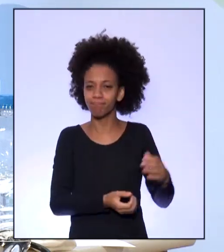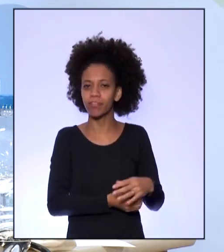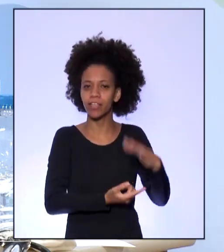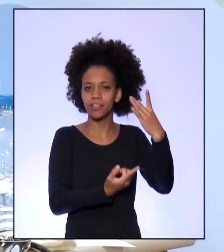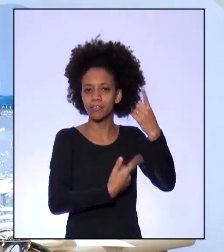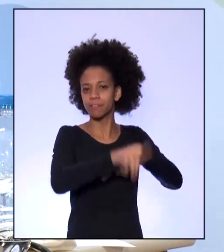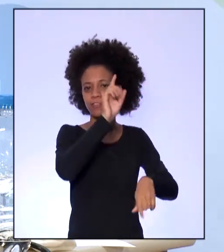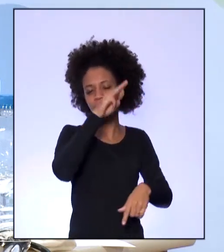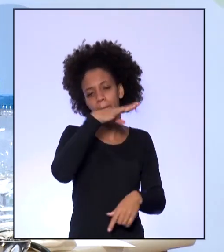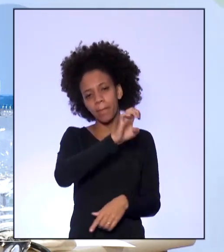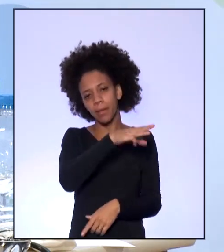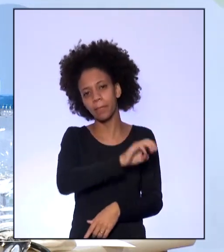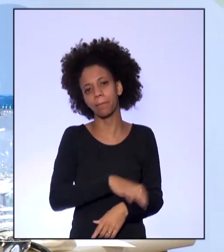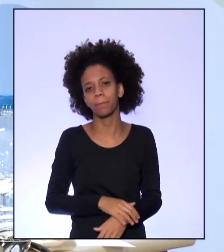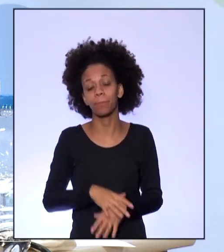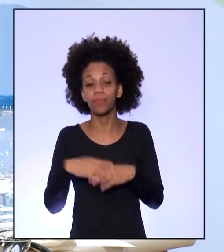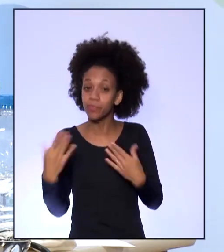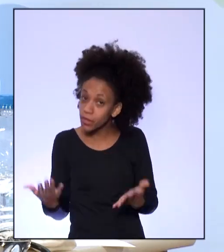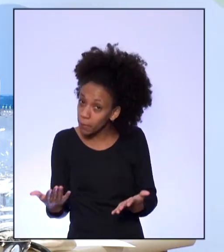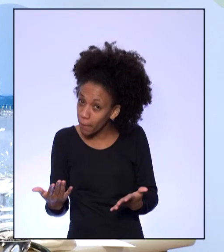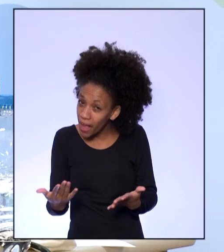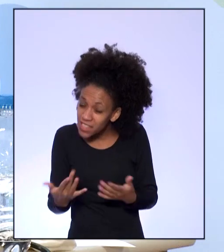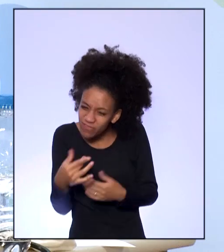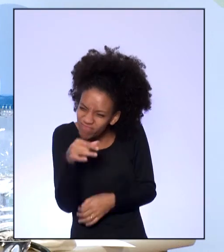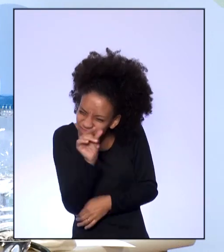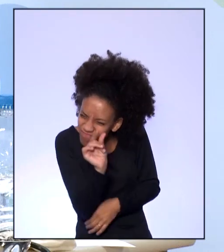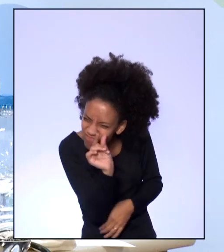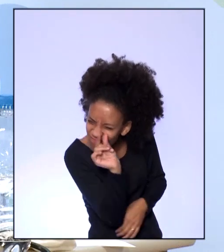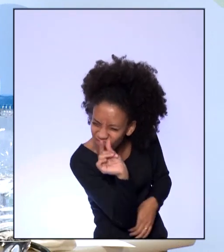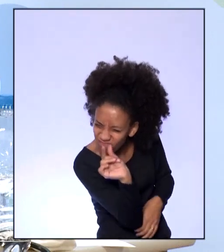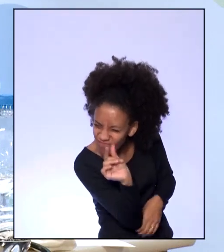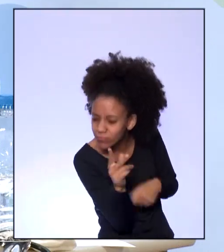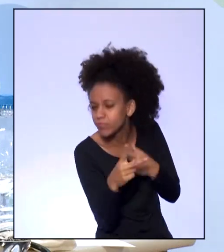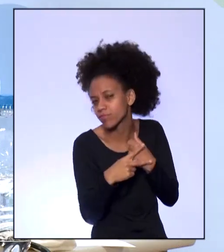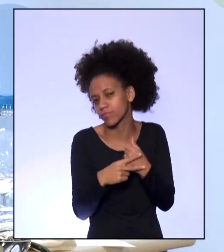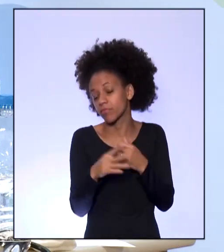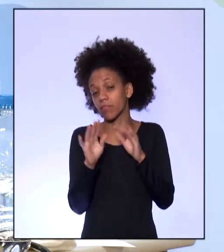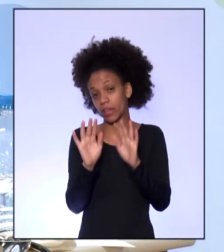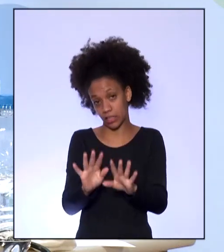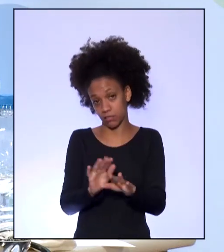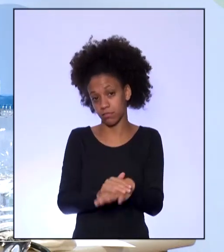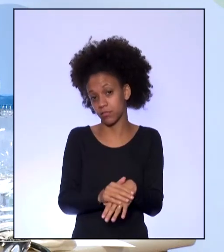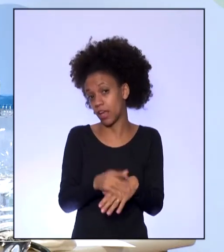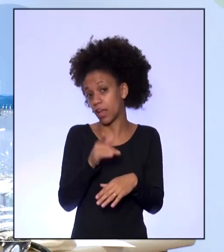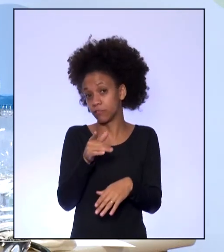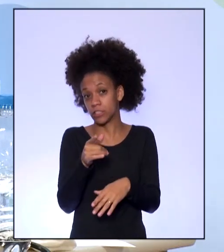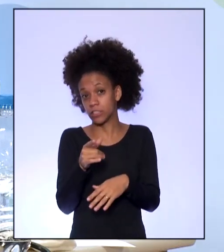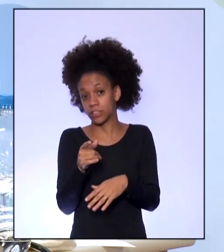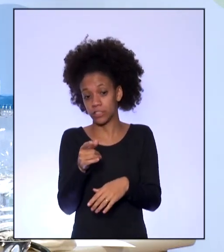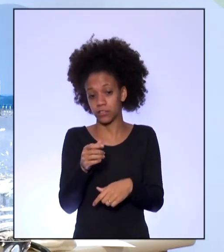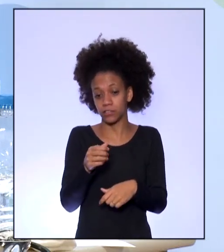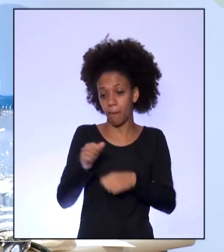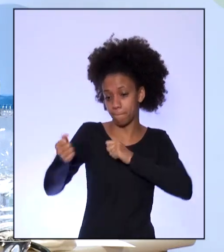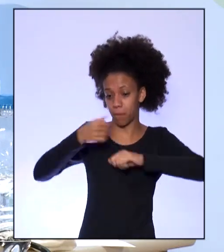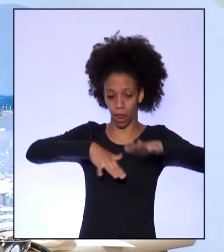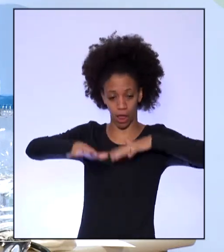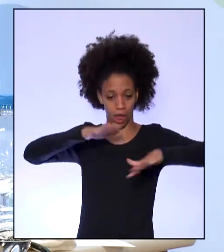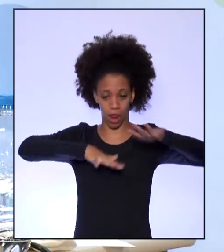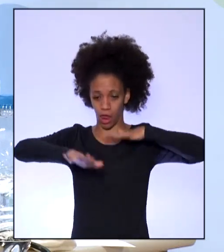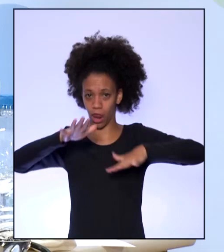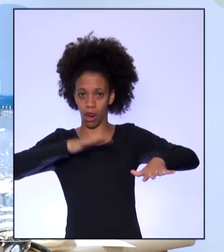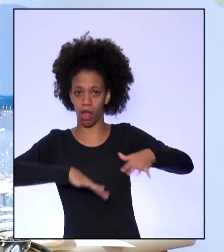o meme não corresponde à informação inteira, mas a uma mínima unidade dela. E aí vocês viralizam, colocam aí